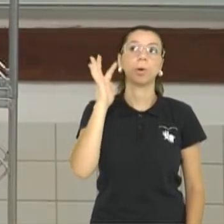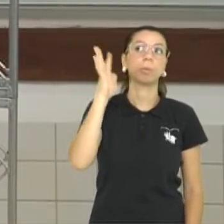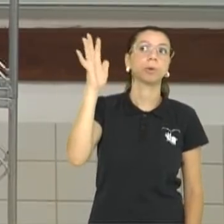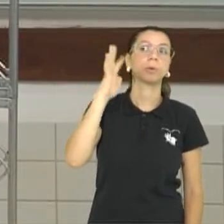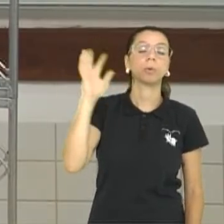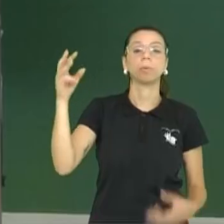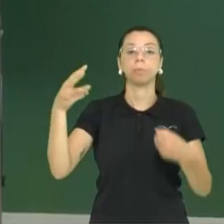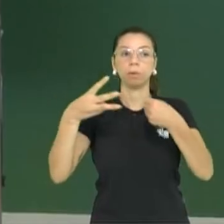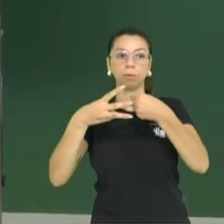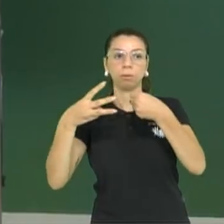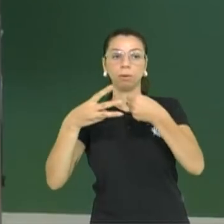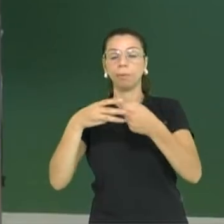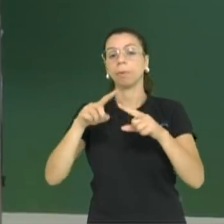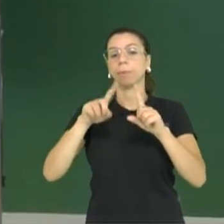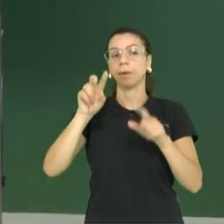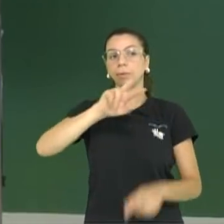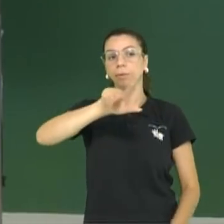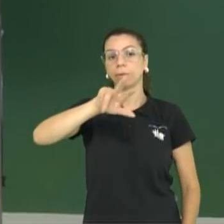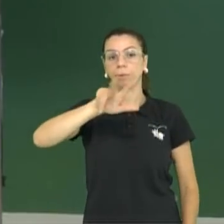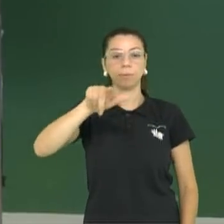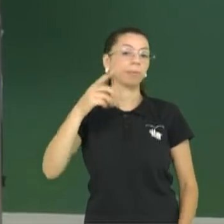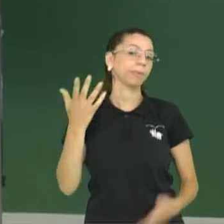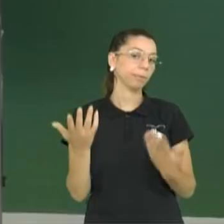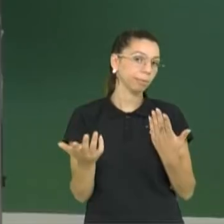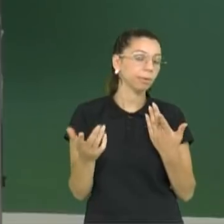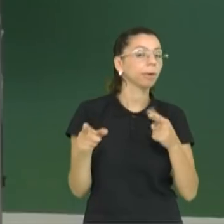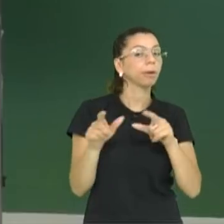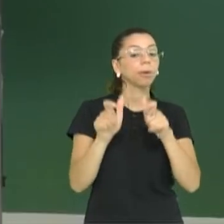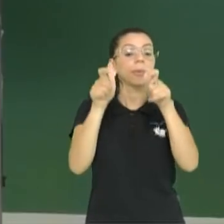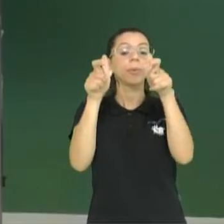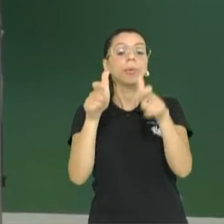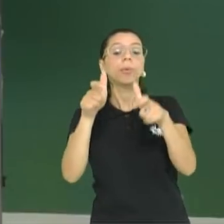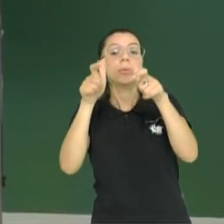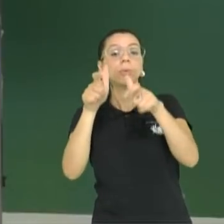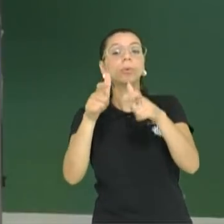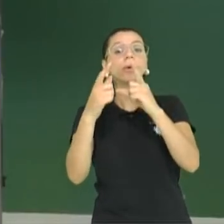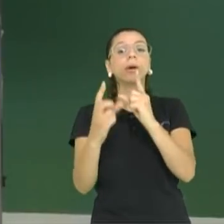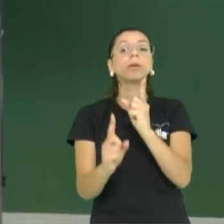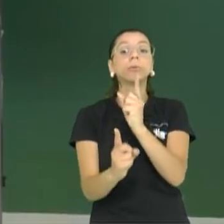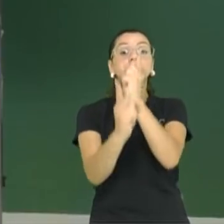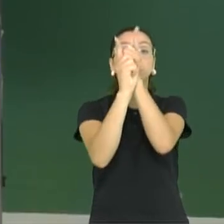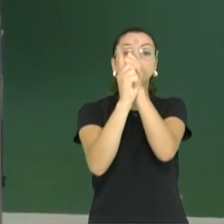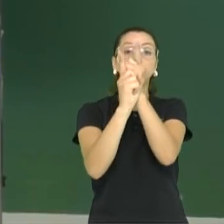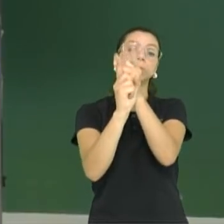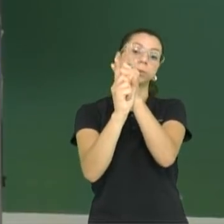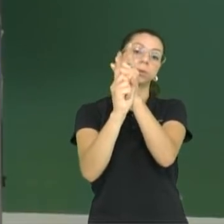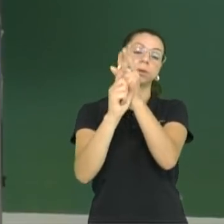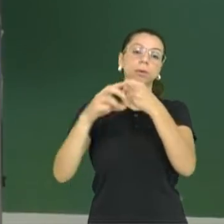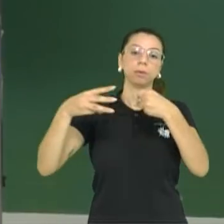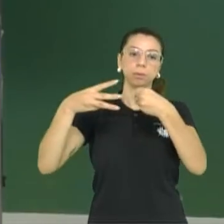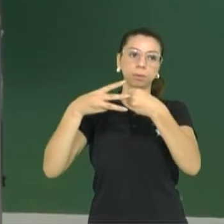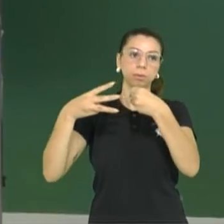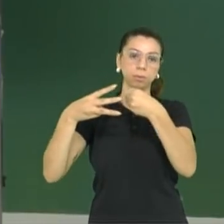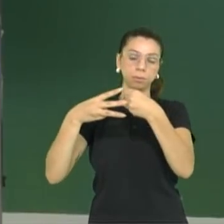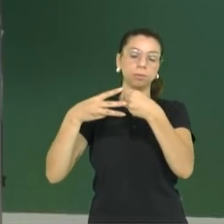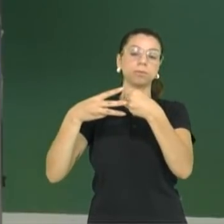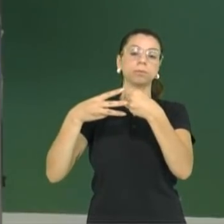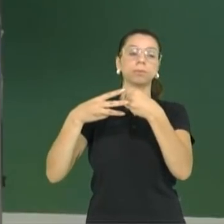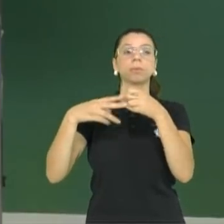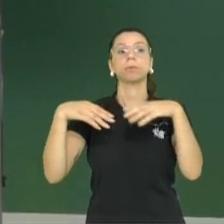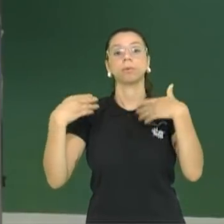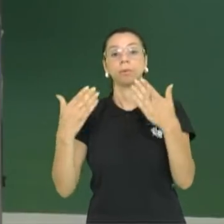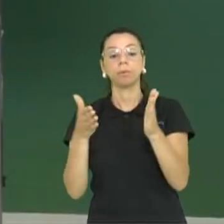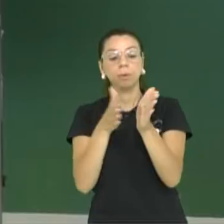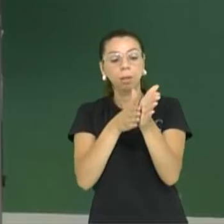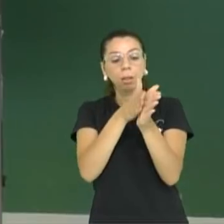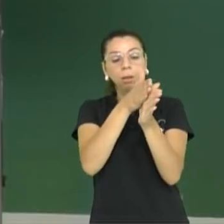célula, porém não é. É o espaço aonde a célula ficava. Como a cortiça é um